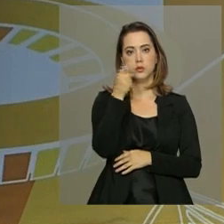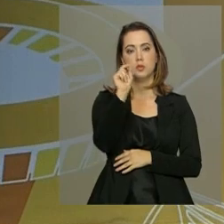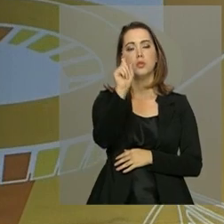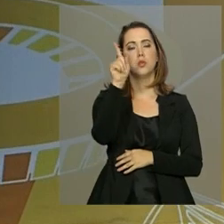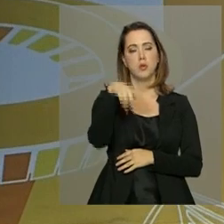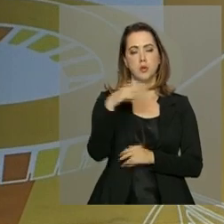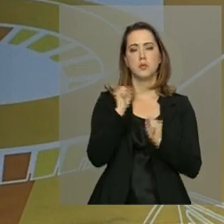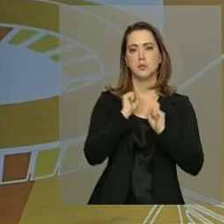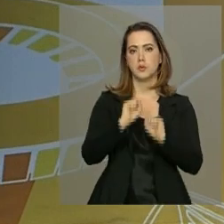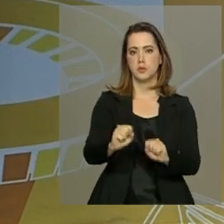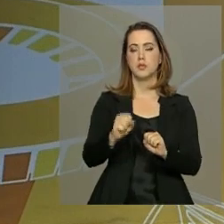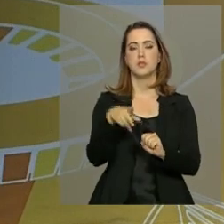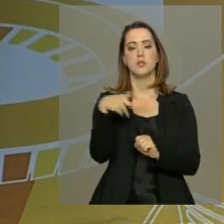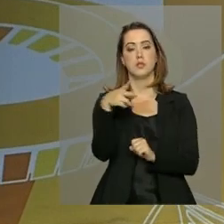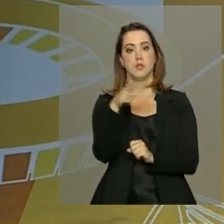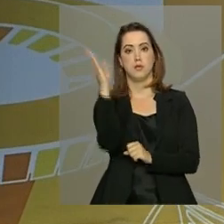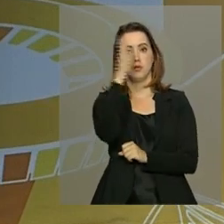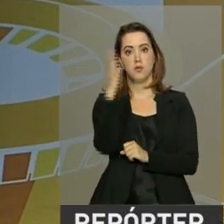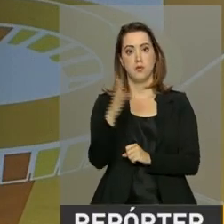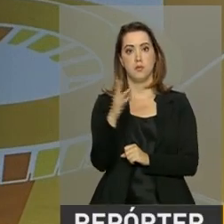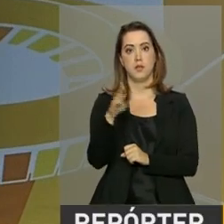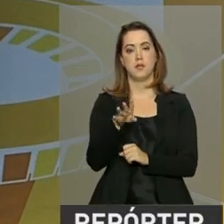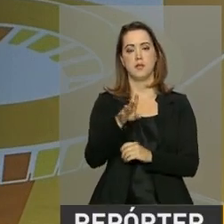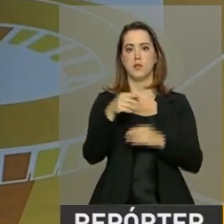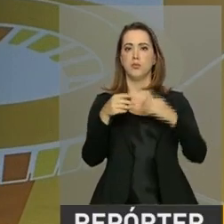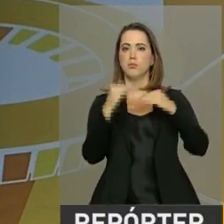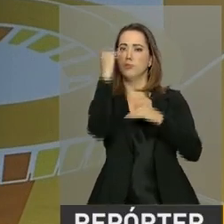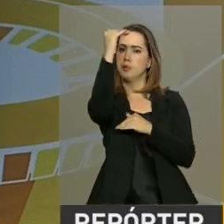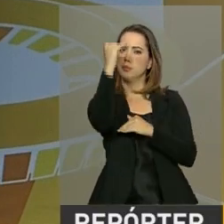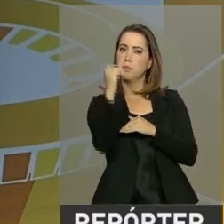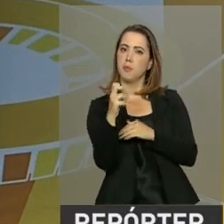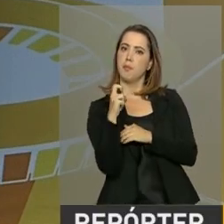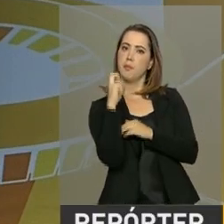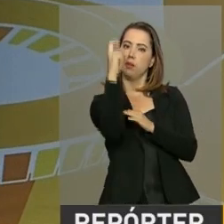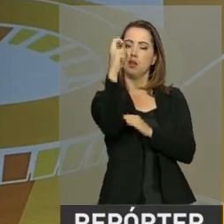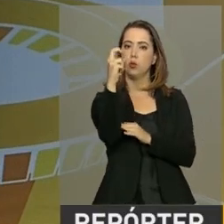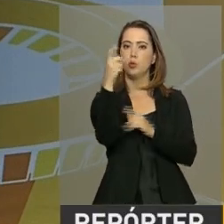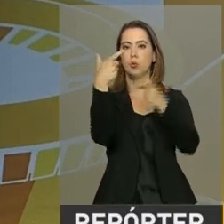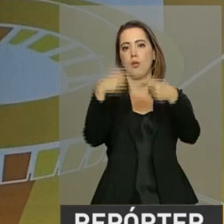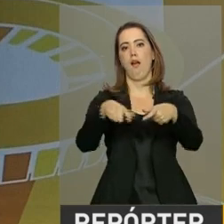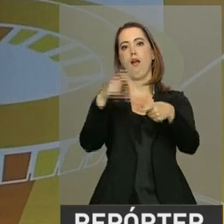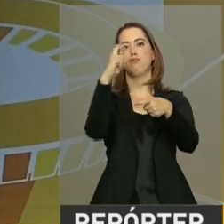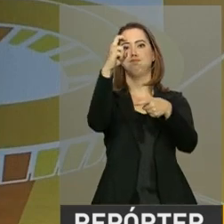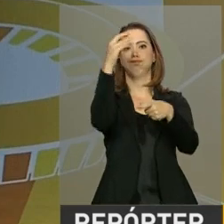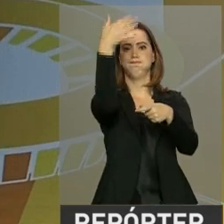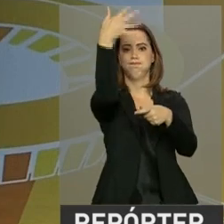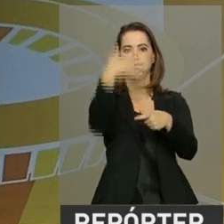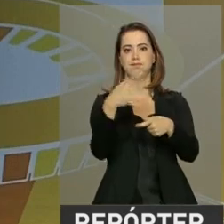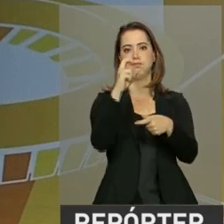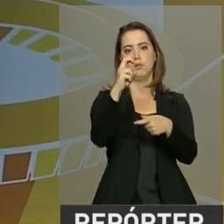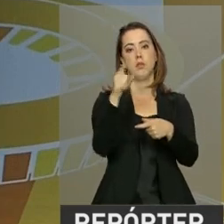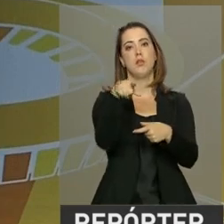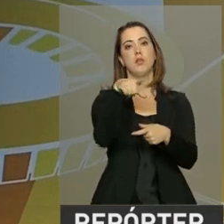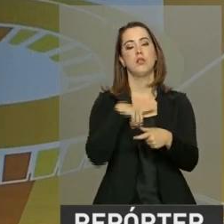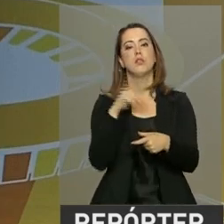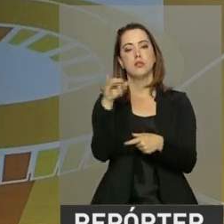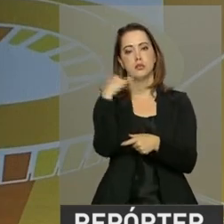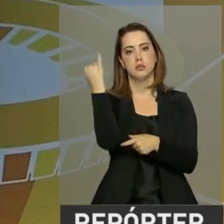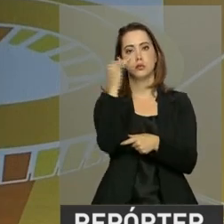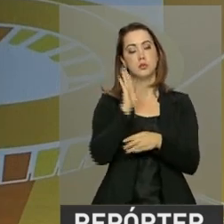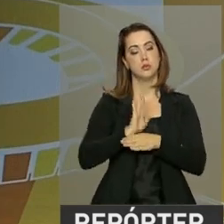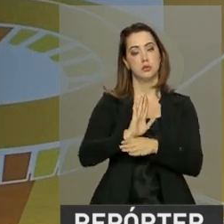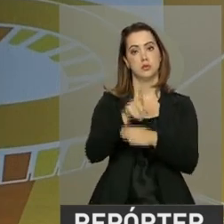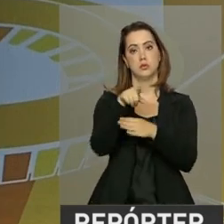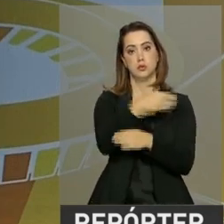Brasil atingir a meta de ficar em quinto lugar no quadro geral de medalhas ele destacou a importância da colaboração do governo